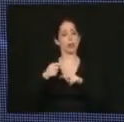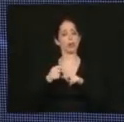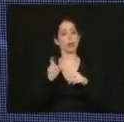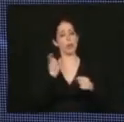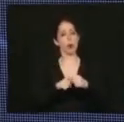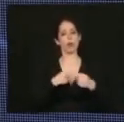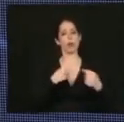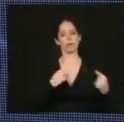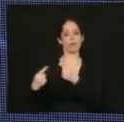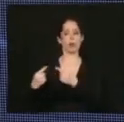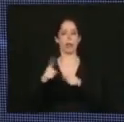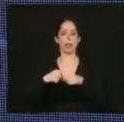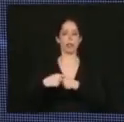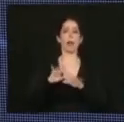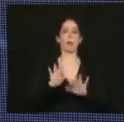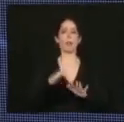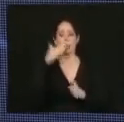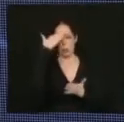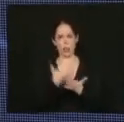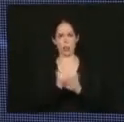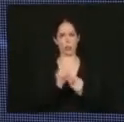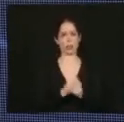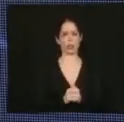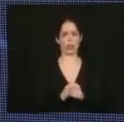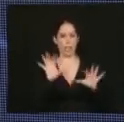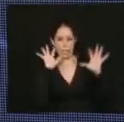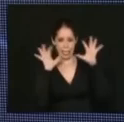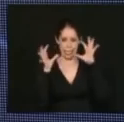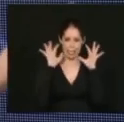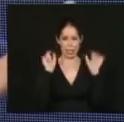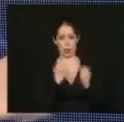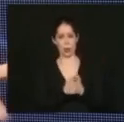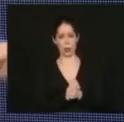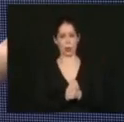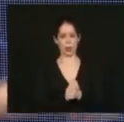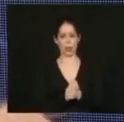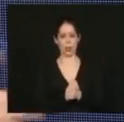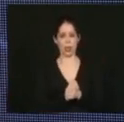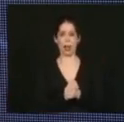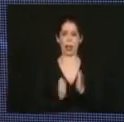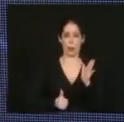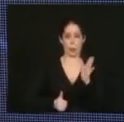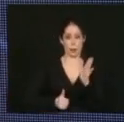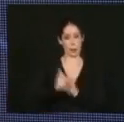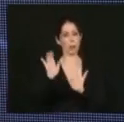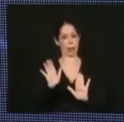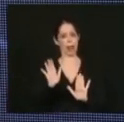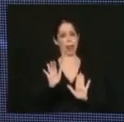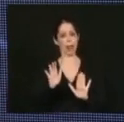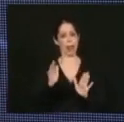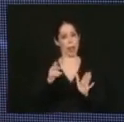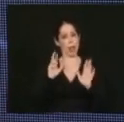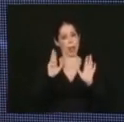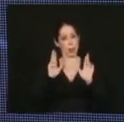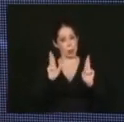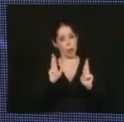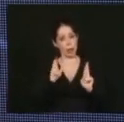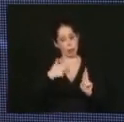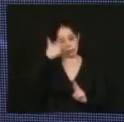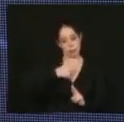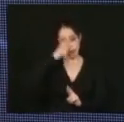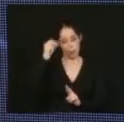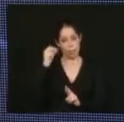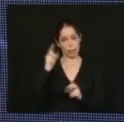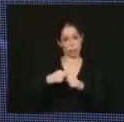Mas é bem importante eu acredito que as uma das primeiras decisões que esperam seja a próxima prefeito da cidade terá que tomar